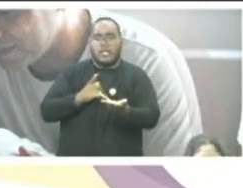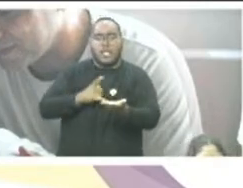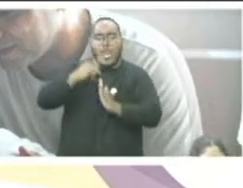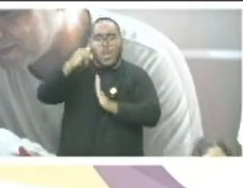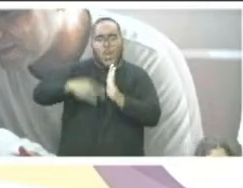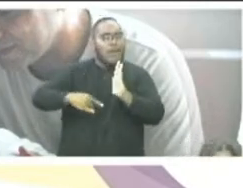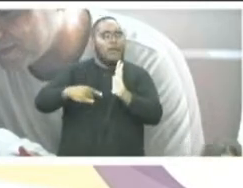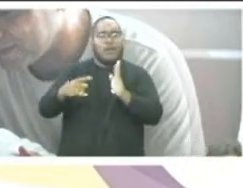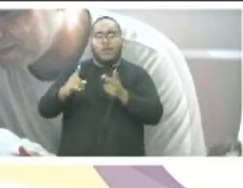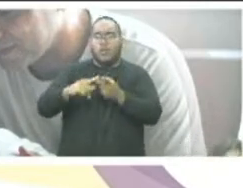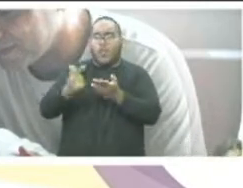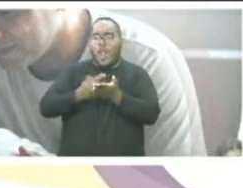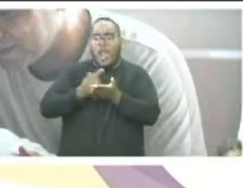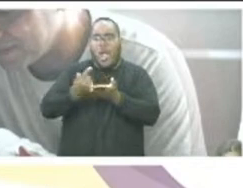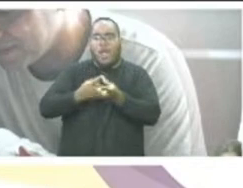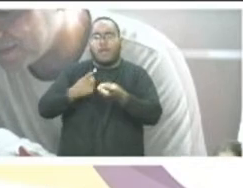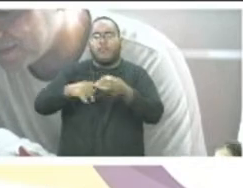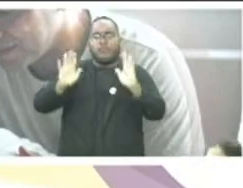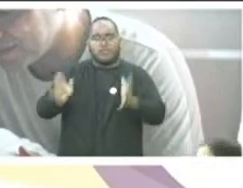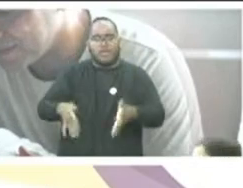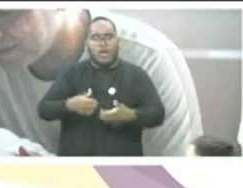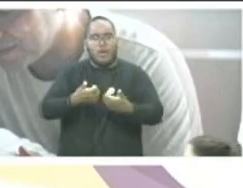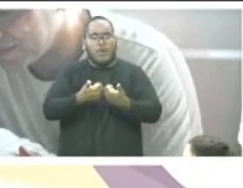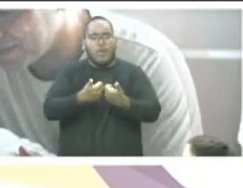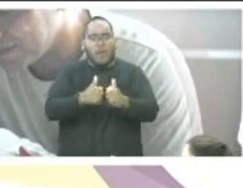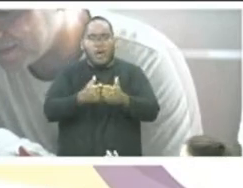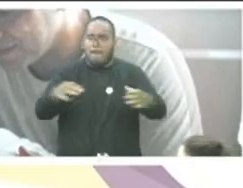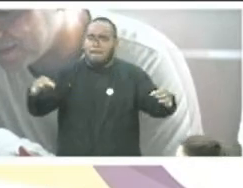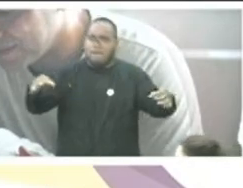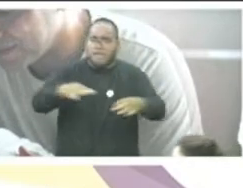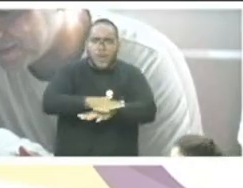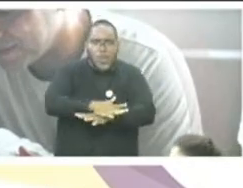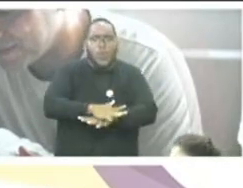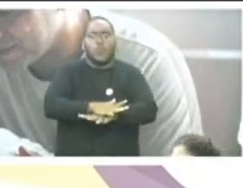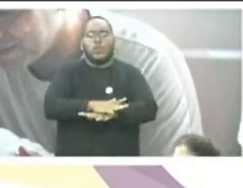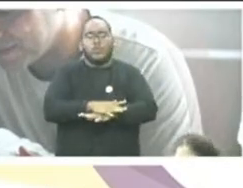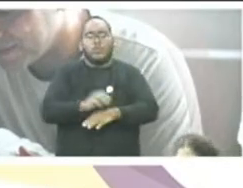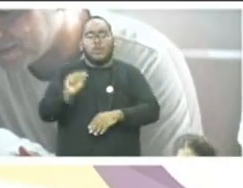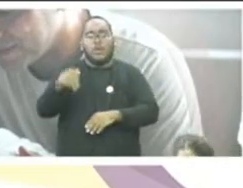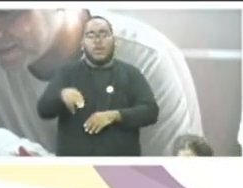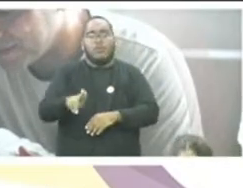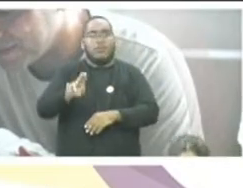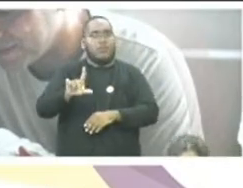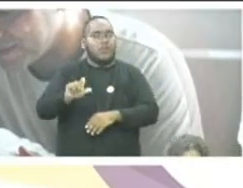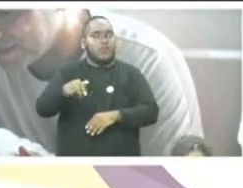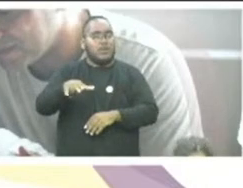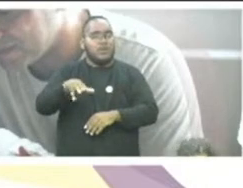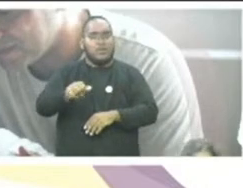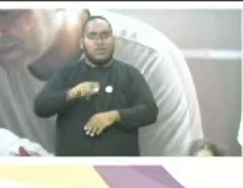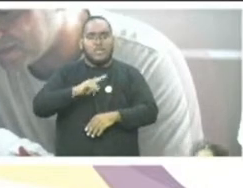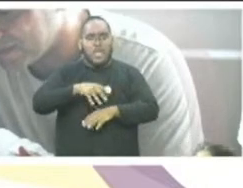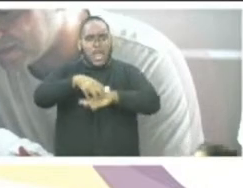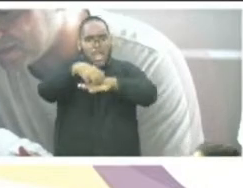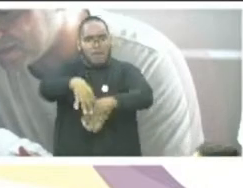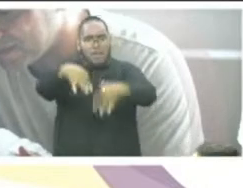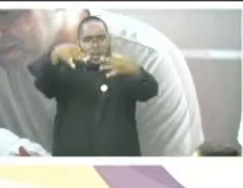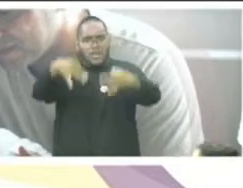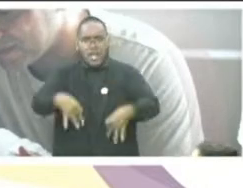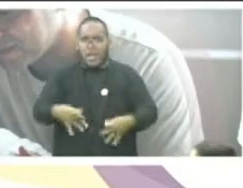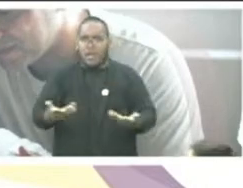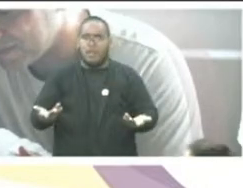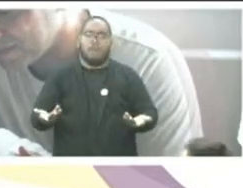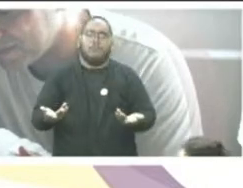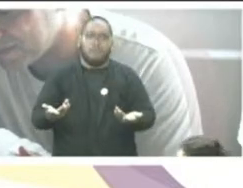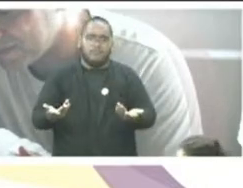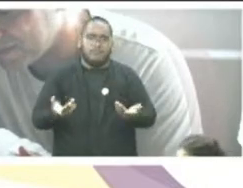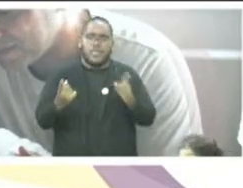veículo preparado, uma ambulância que vai conter todo o suporte avançado de vida, o suporte de atendimento